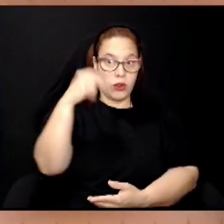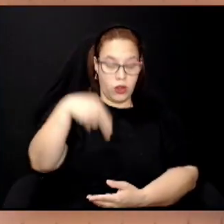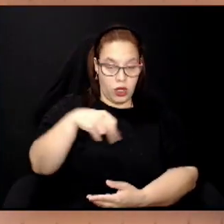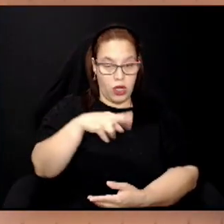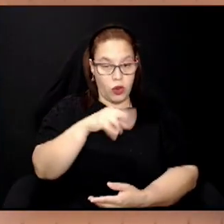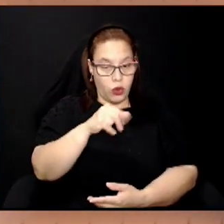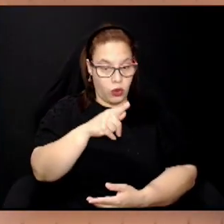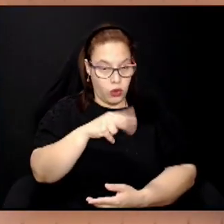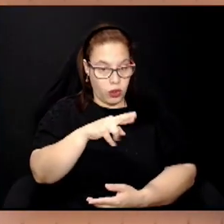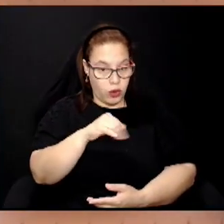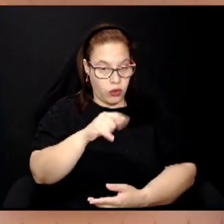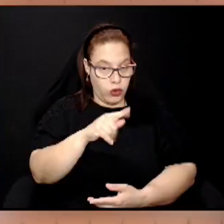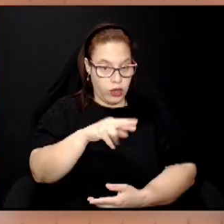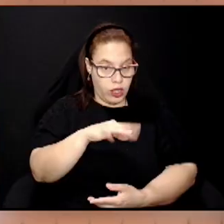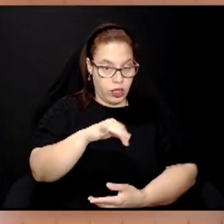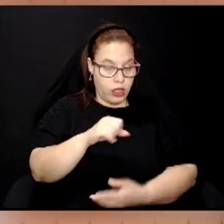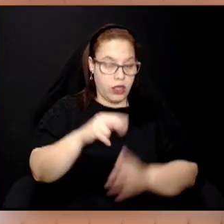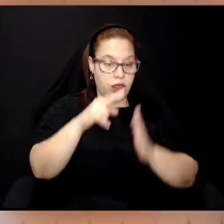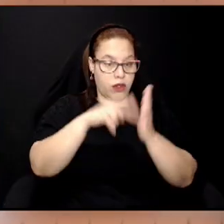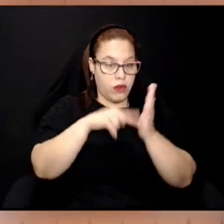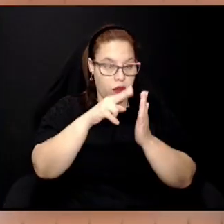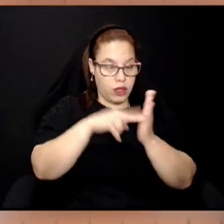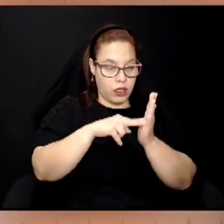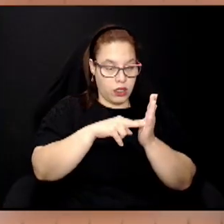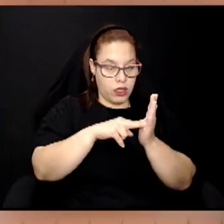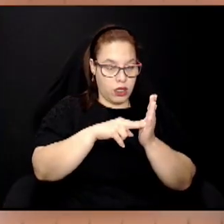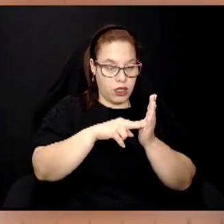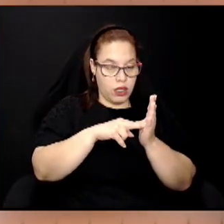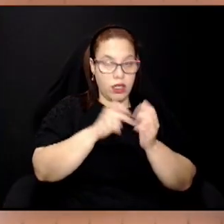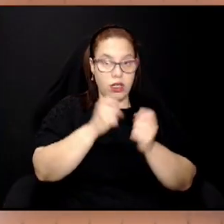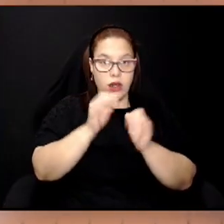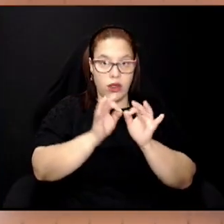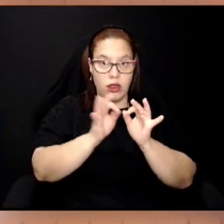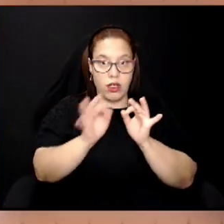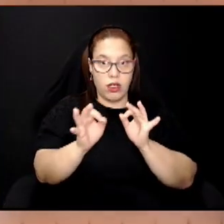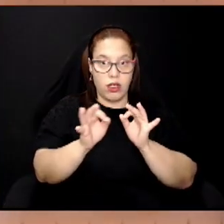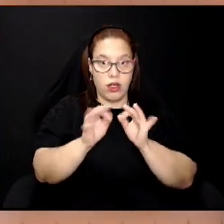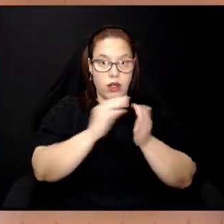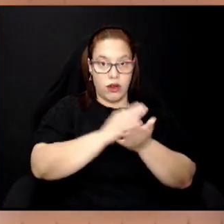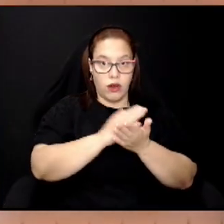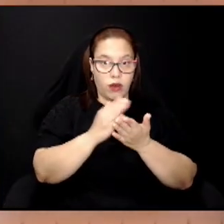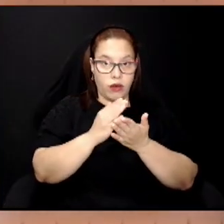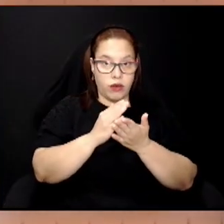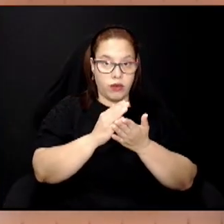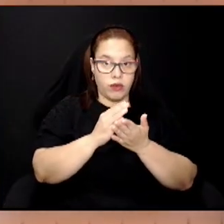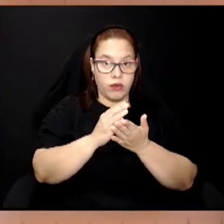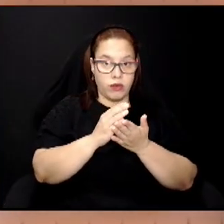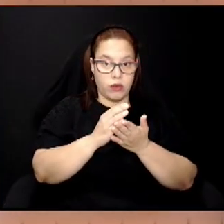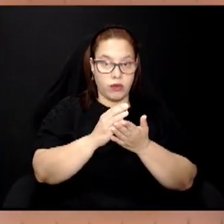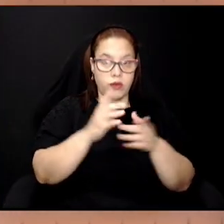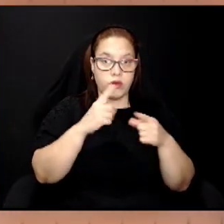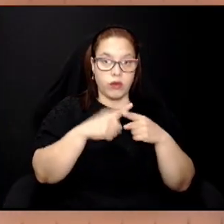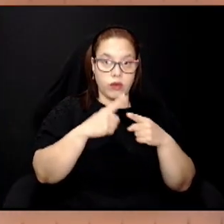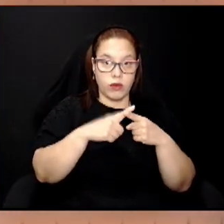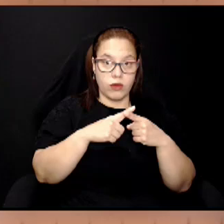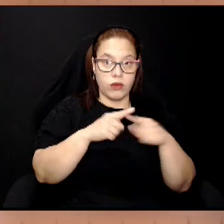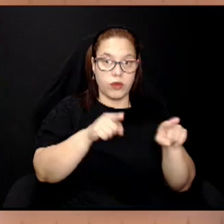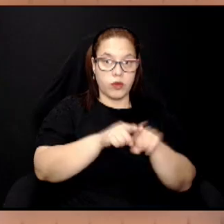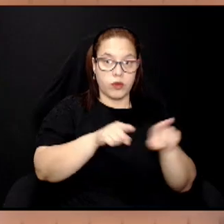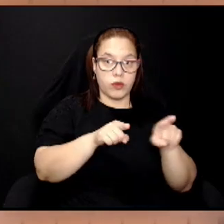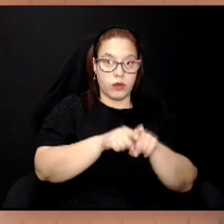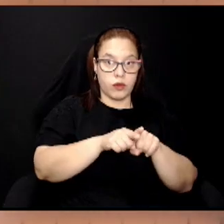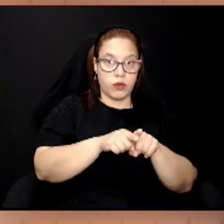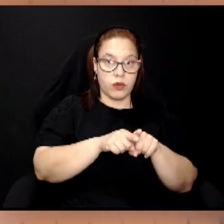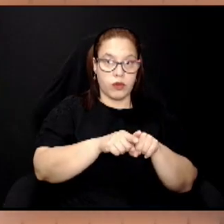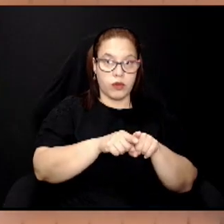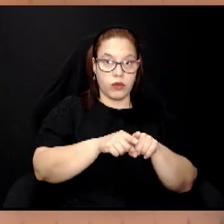eu quero fazer a leitura aqui, talvez seja um pouco longa, mas eu quero começar com ela, porque também há muita